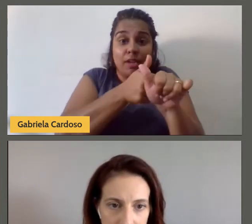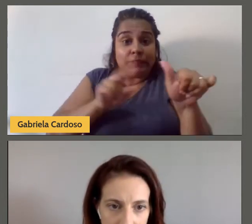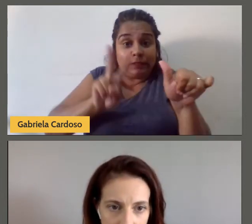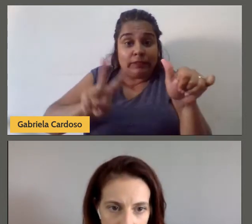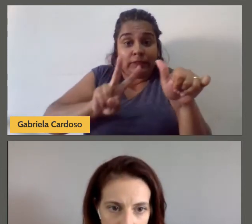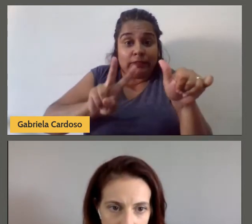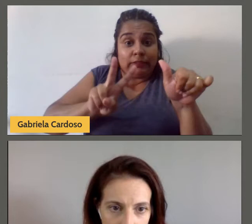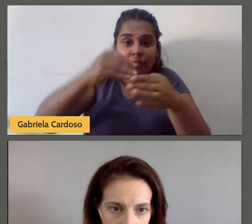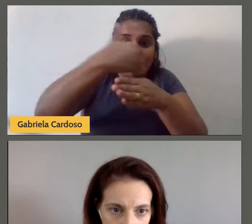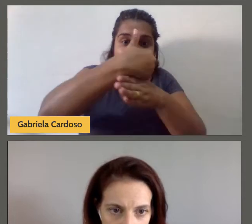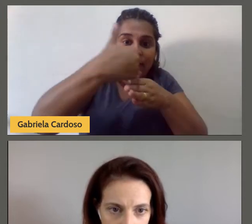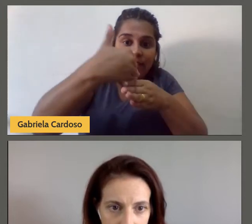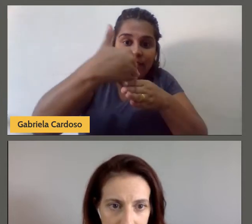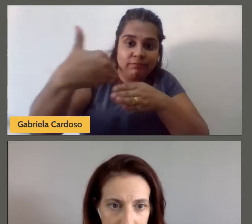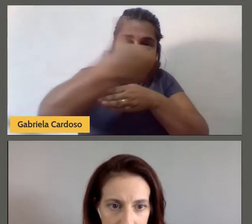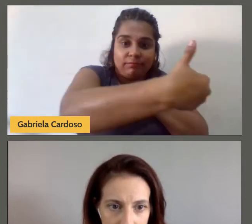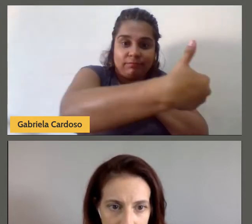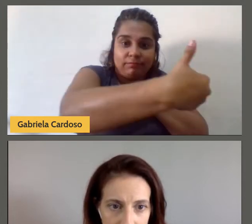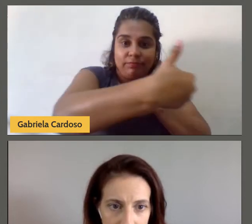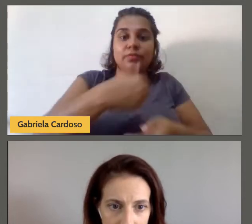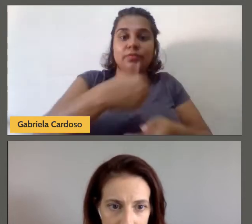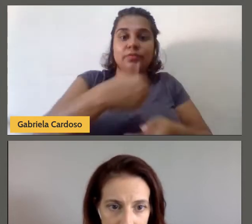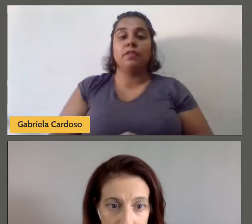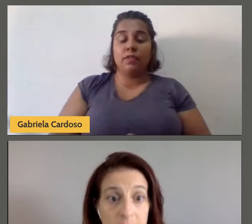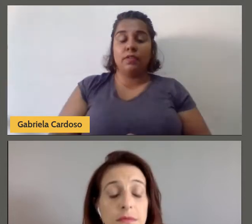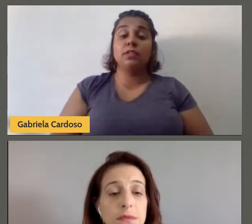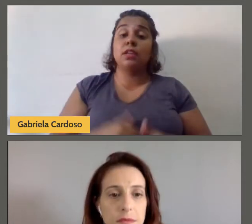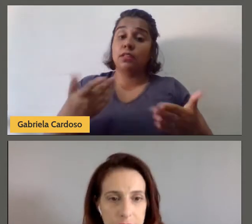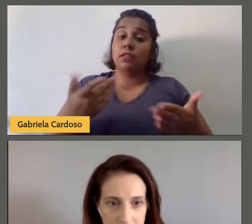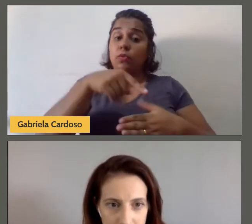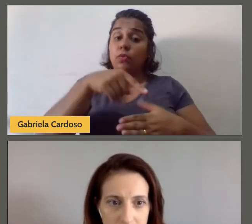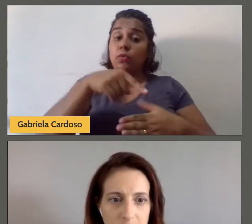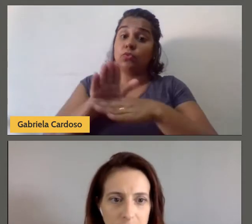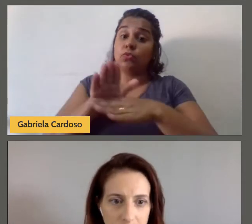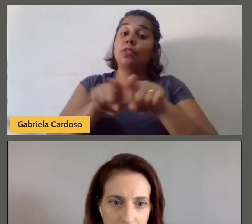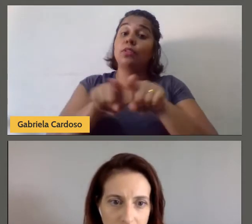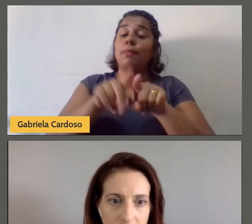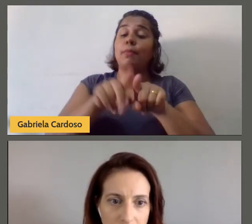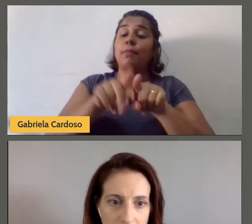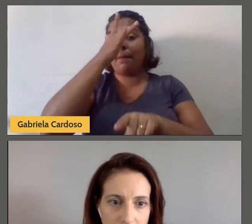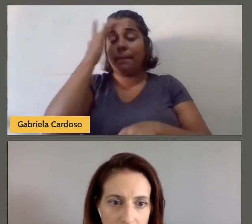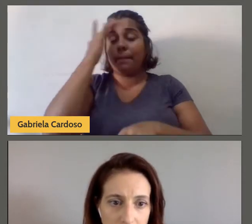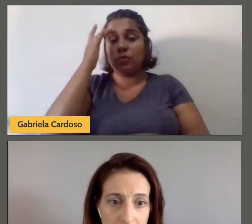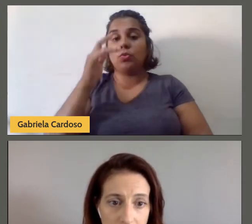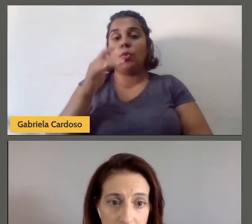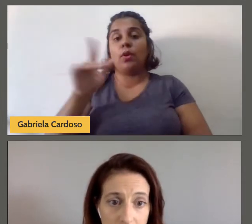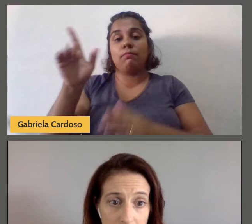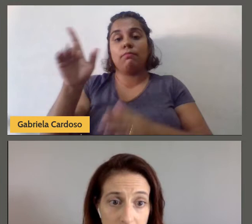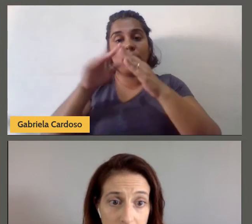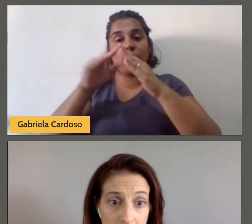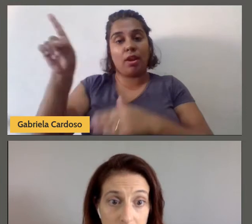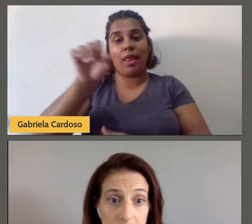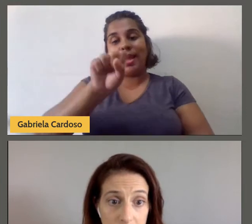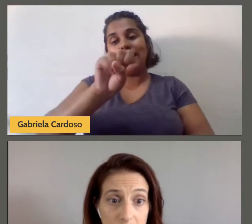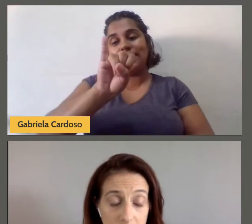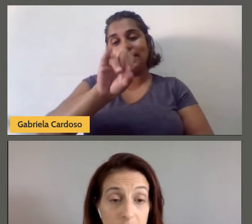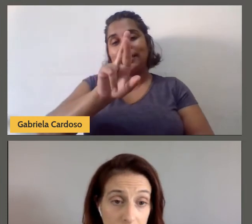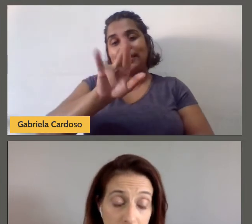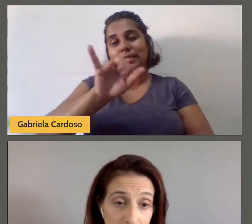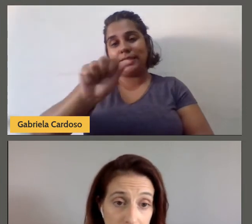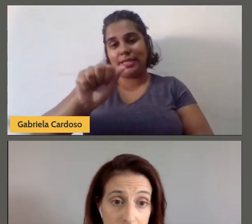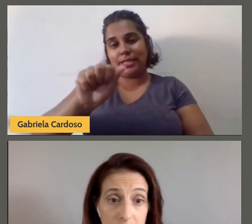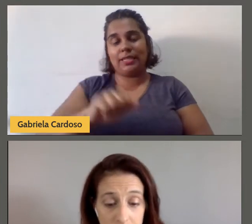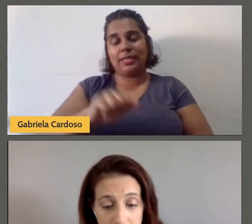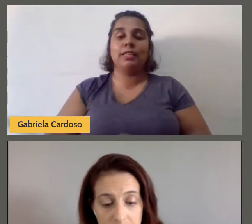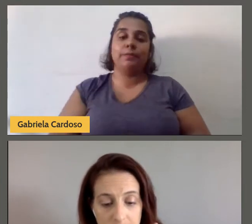uns 3, 4 anos atrás, a gente sempre também trabalhou muito com sírios, enfim, que teve um contexto aí também de guerra